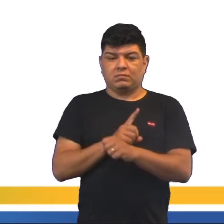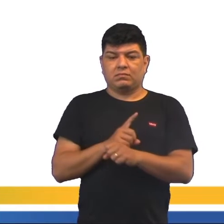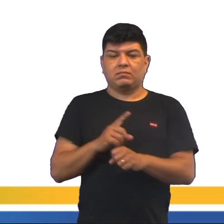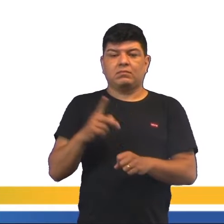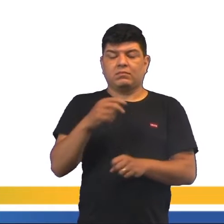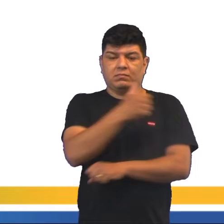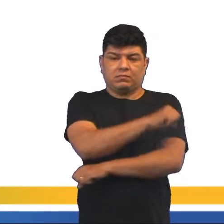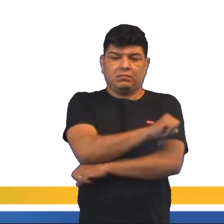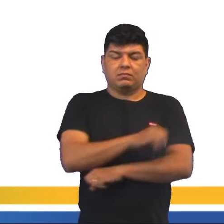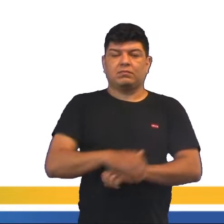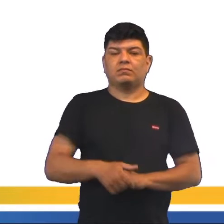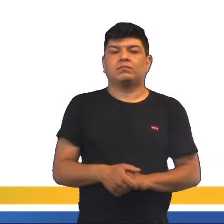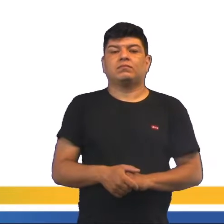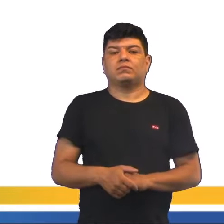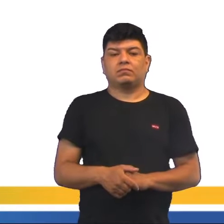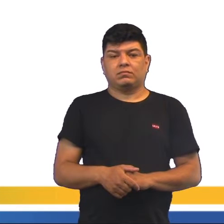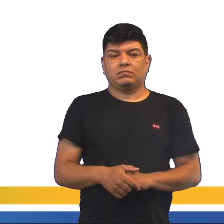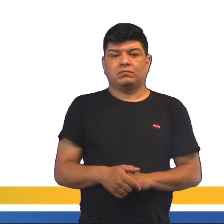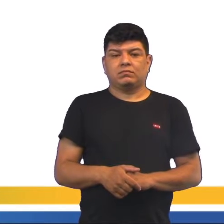PUC-Rio.